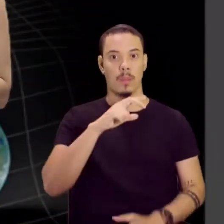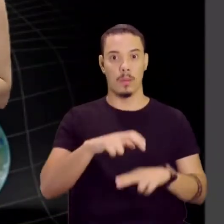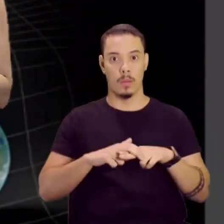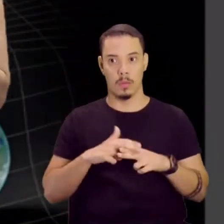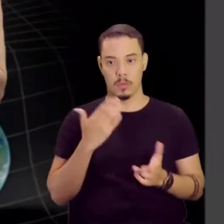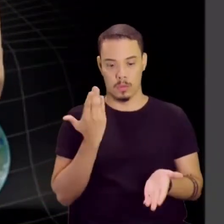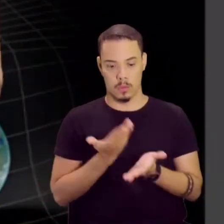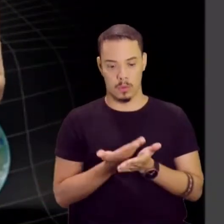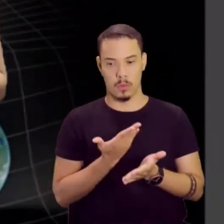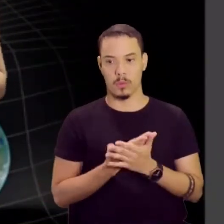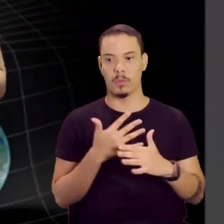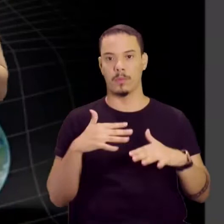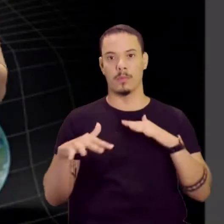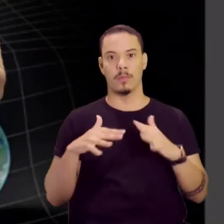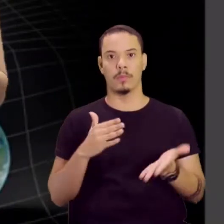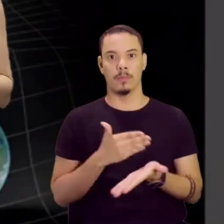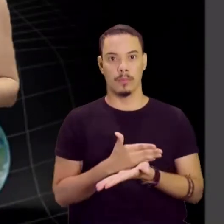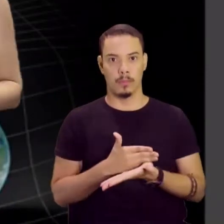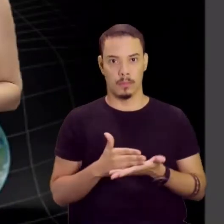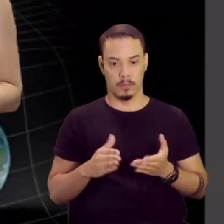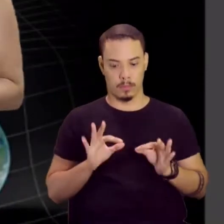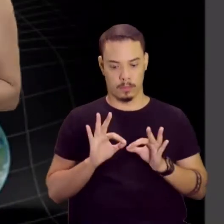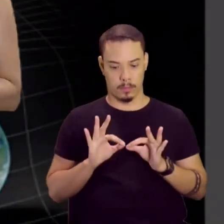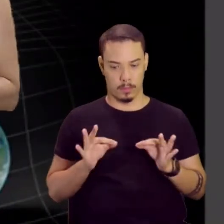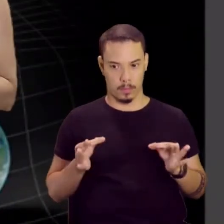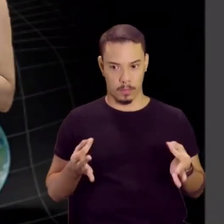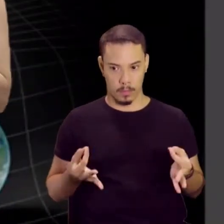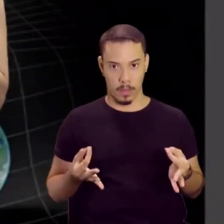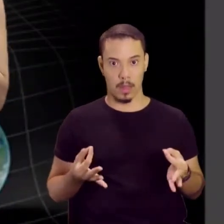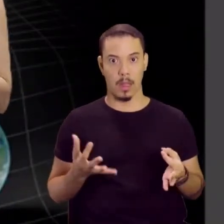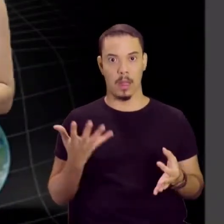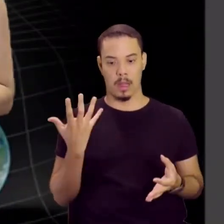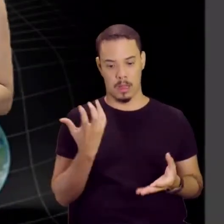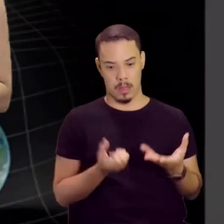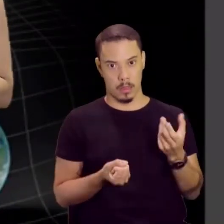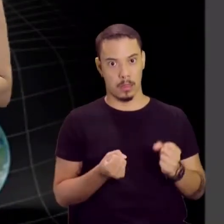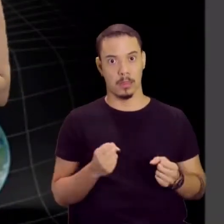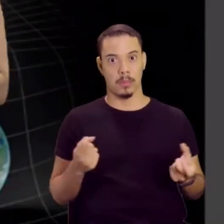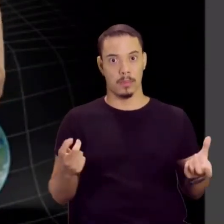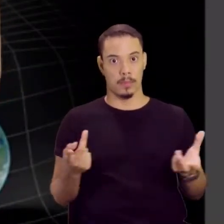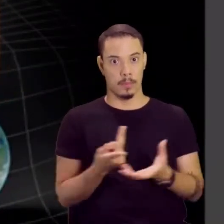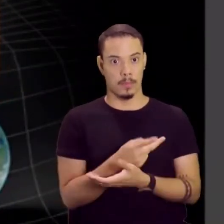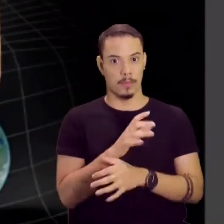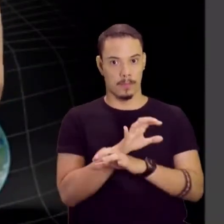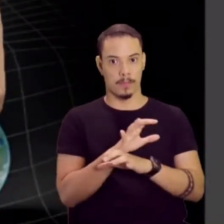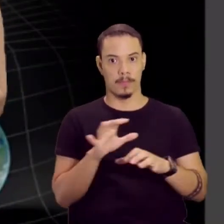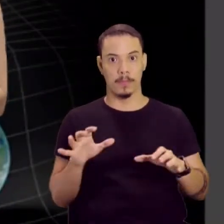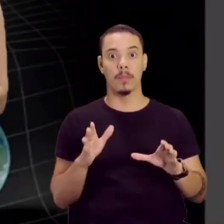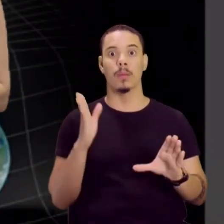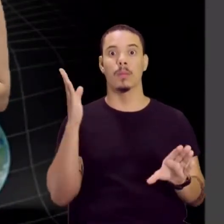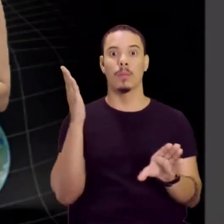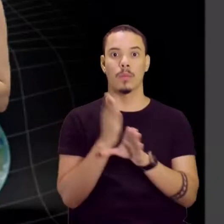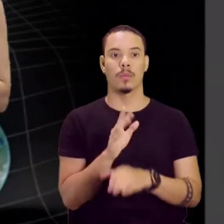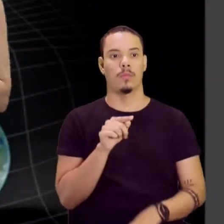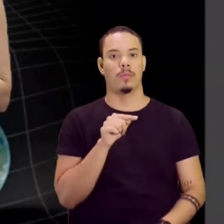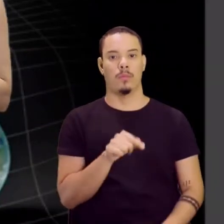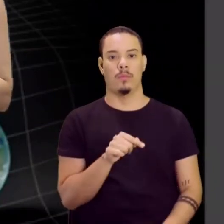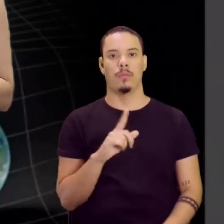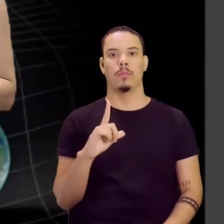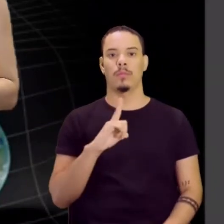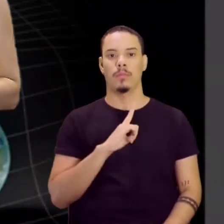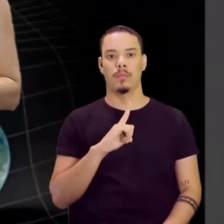esse movimento inicialmente de maneira simples, né? Essa atração aí ocorre, e devido a essa atração, a gente vai